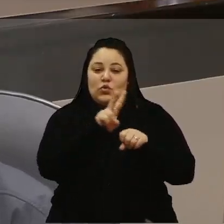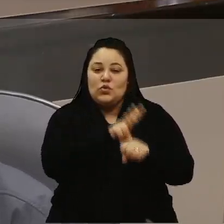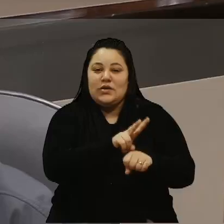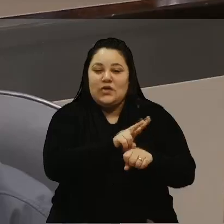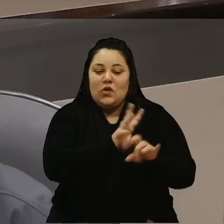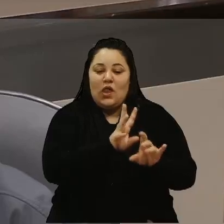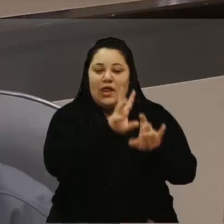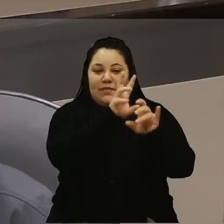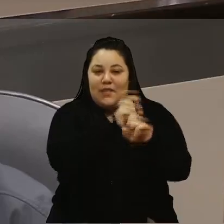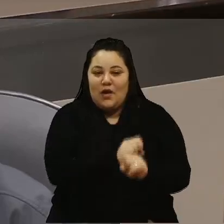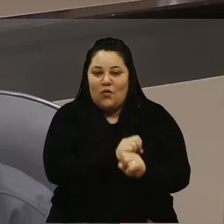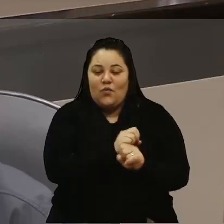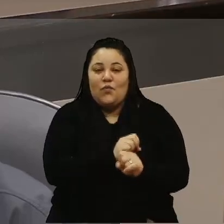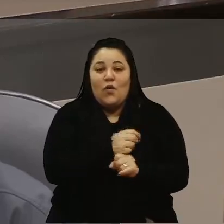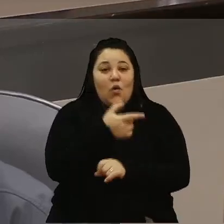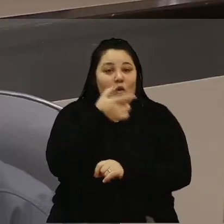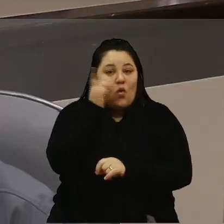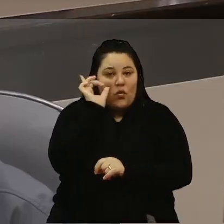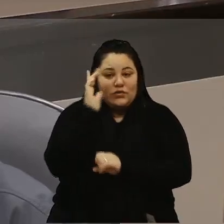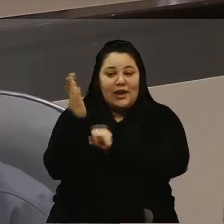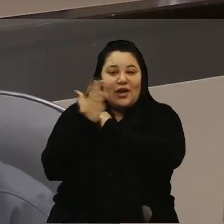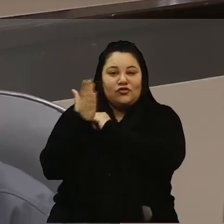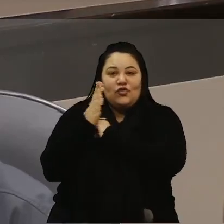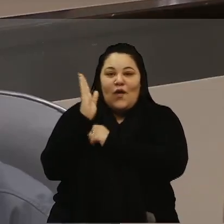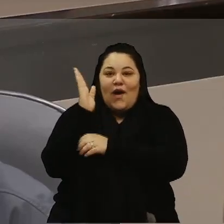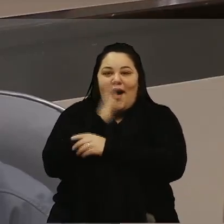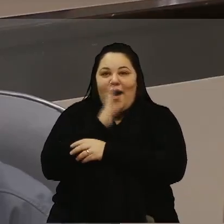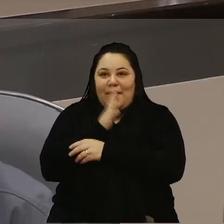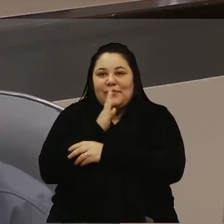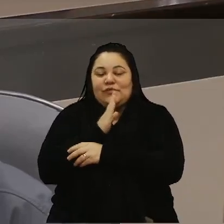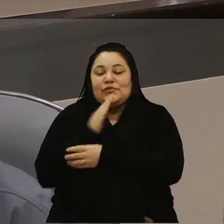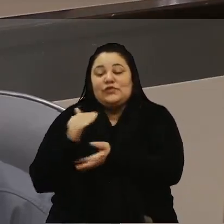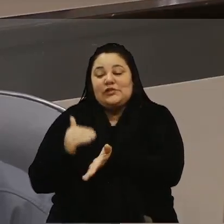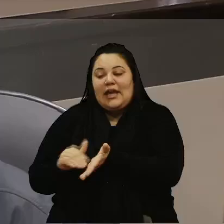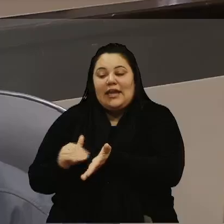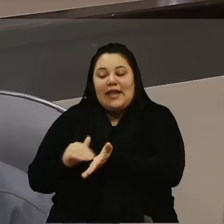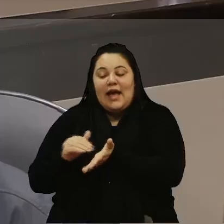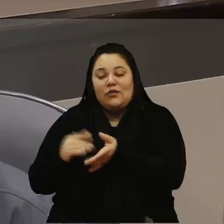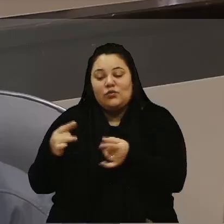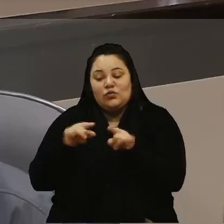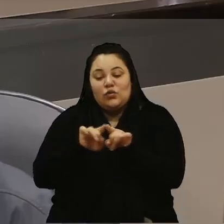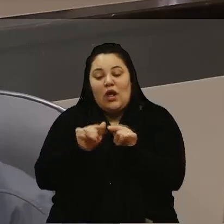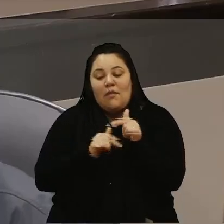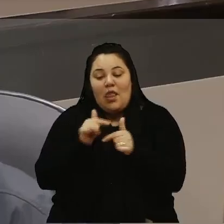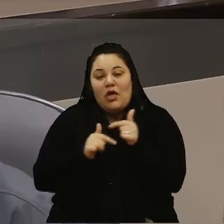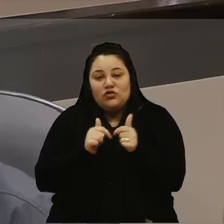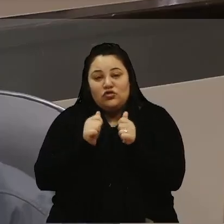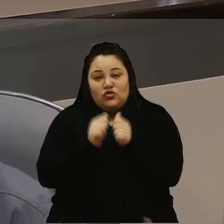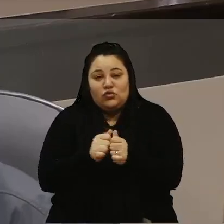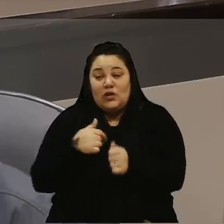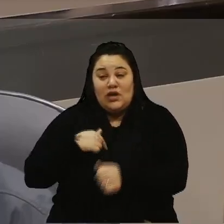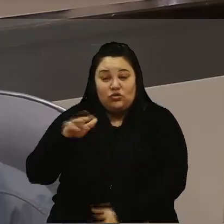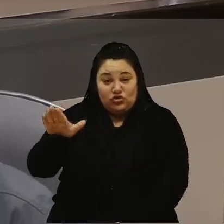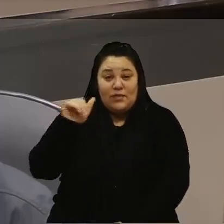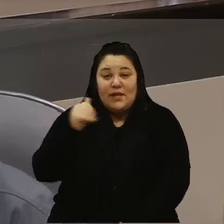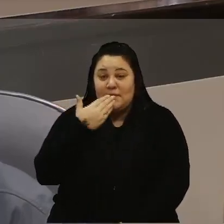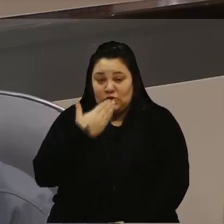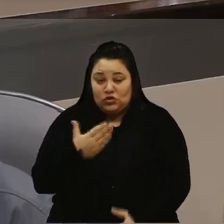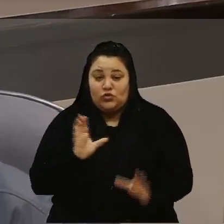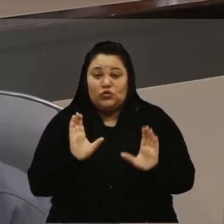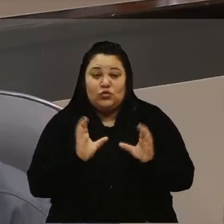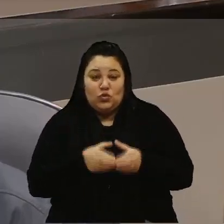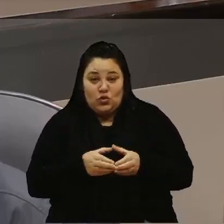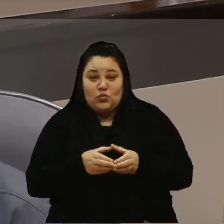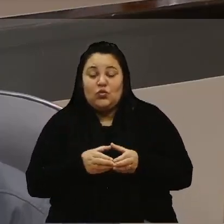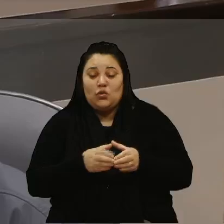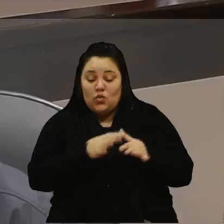de imediato, assim que o adjunto, né, o secretário adjunto também, que nos auxiliaram de imediato, assim que eu pedi ali no grupo. O líder